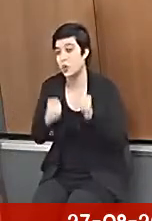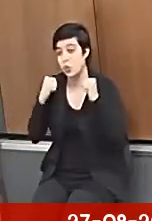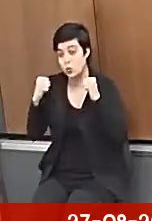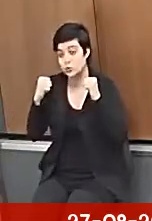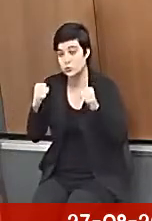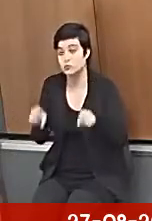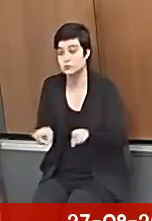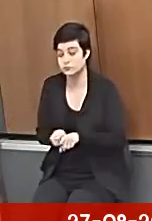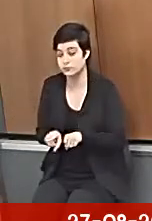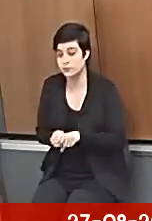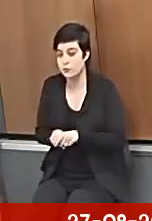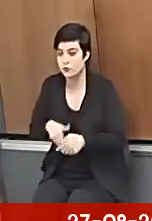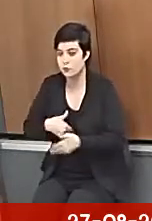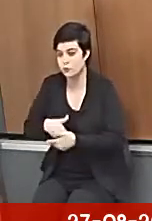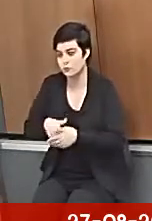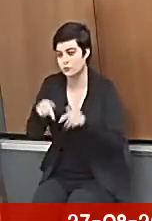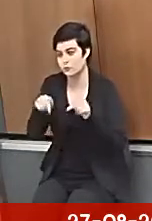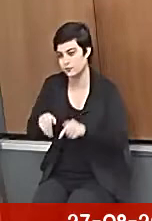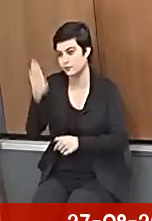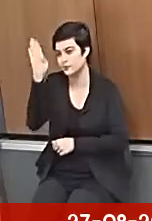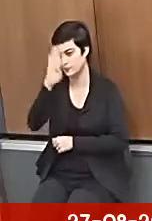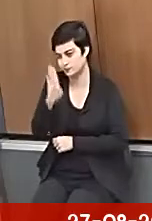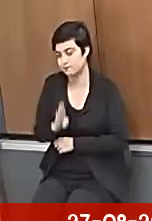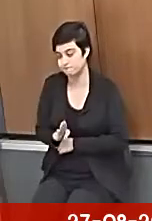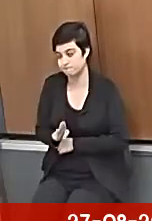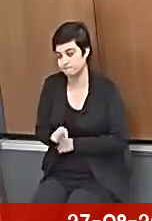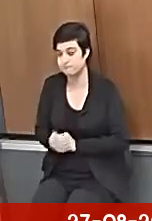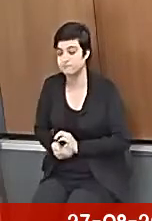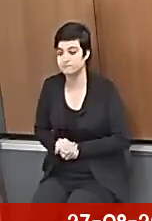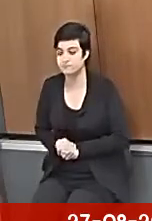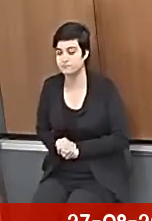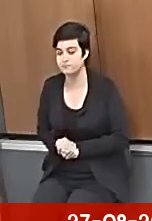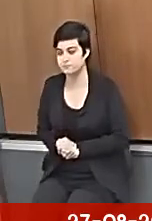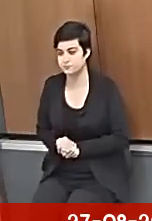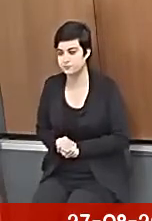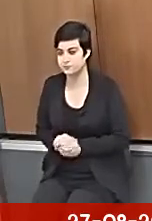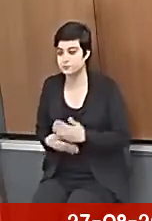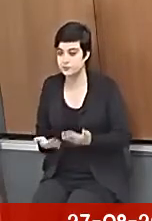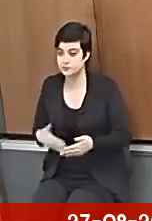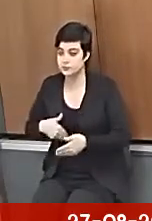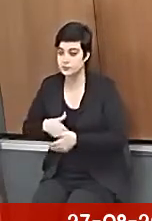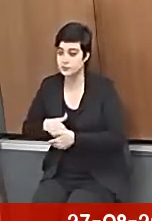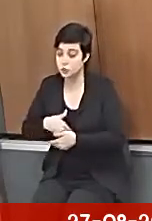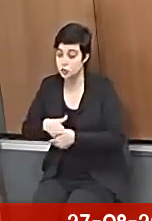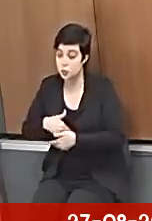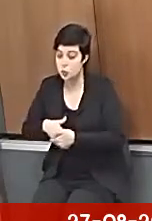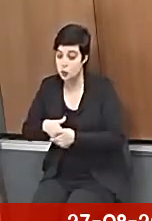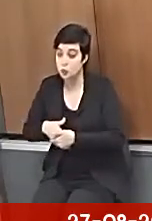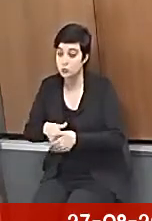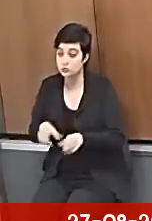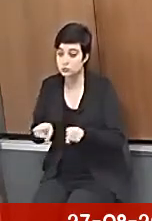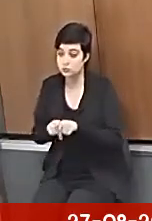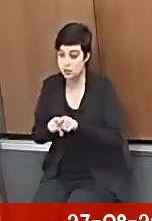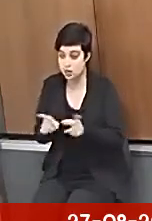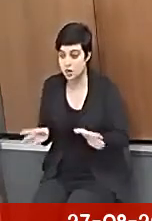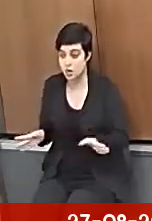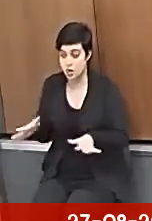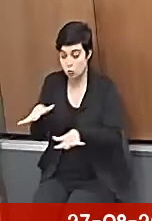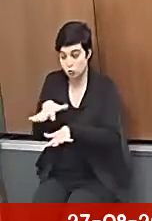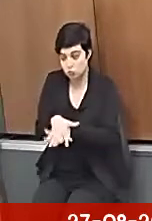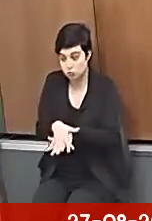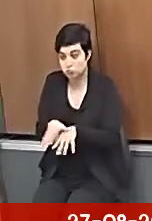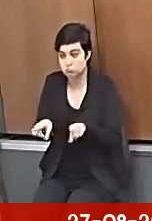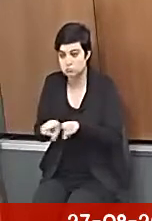importante que é o futebol para o nosso país é tebol esse que além de inclusão é responsabilidade social